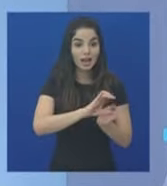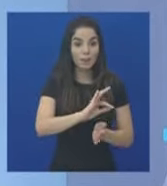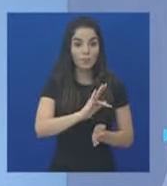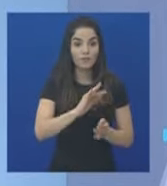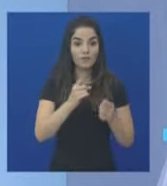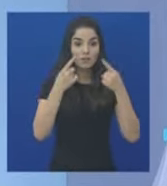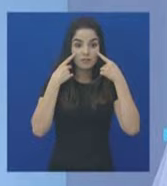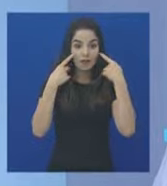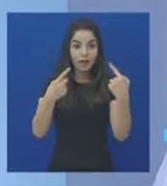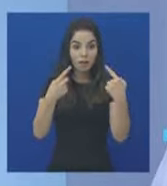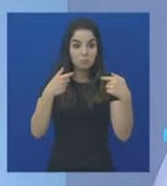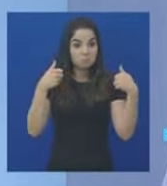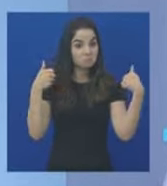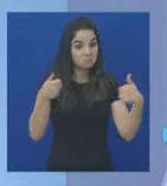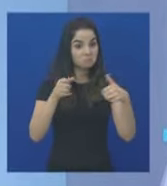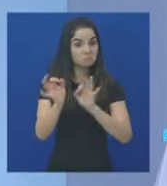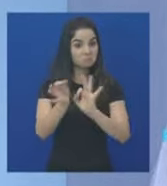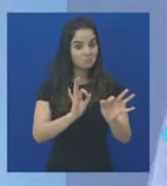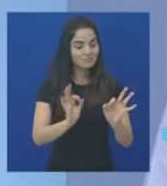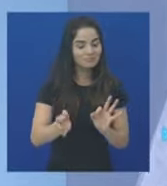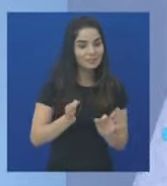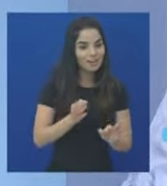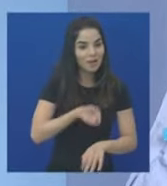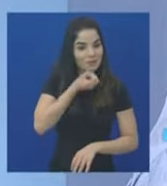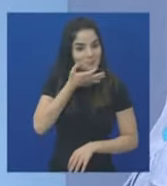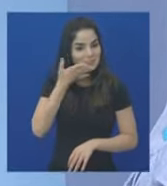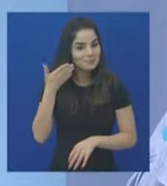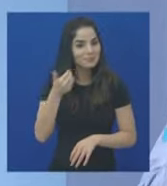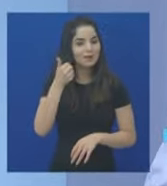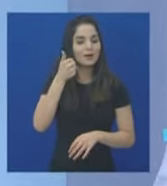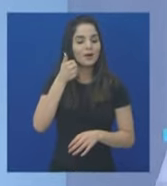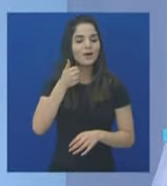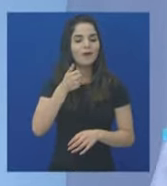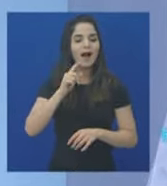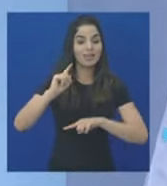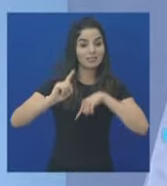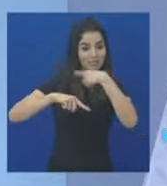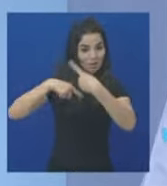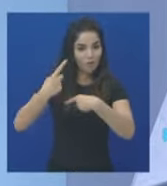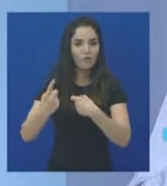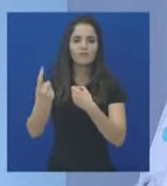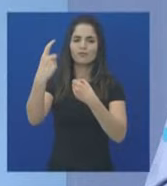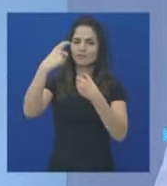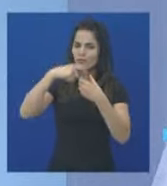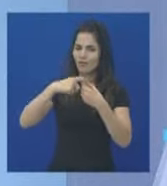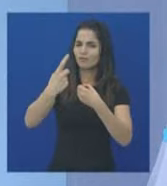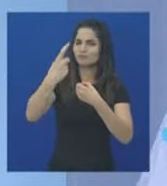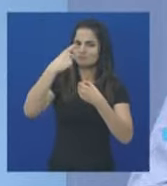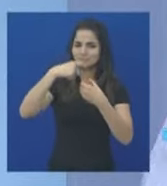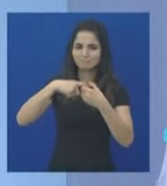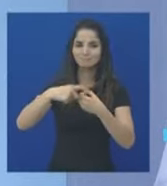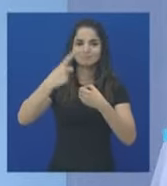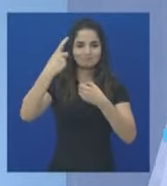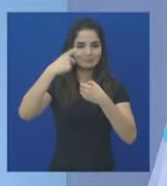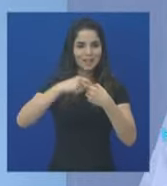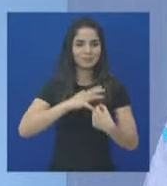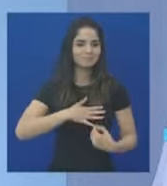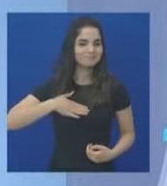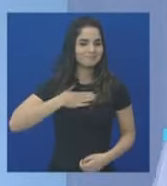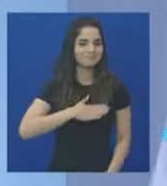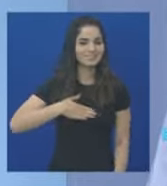cidade arrumada, uma cidade confortável. Para aí sim, ele voltar a Cabo Frio e ver que Cabo Frio é a